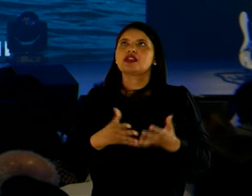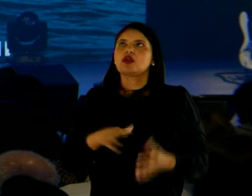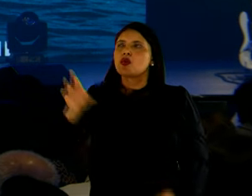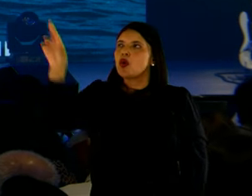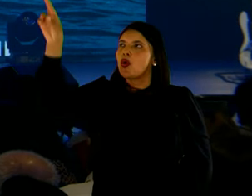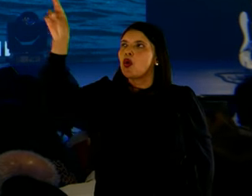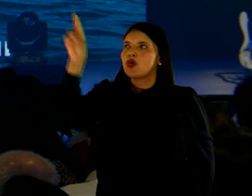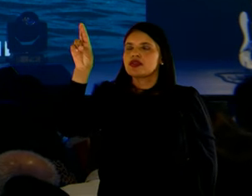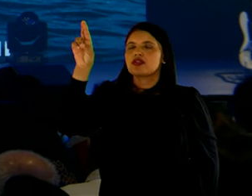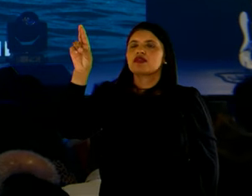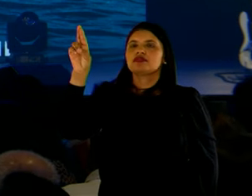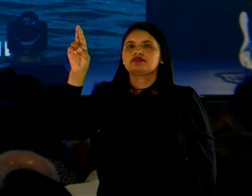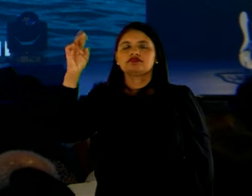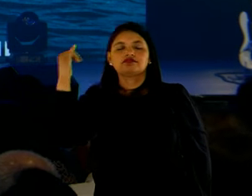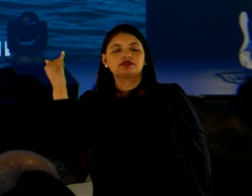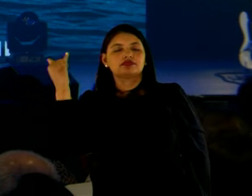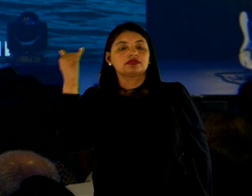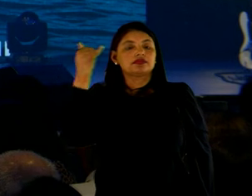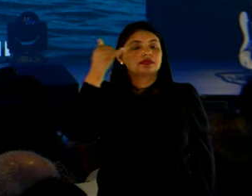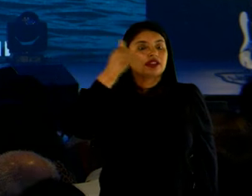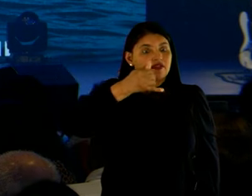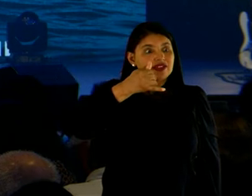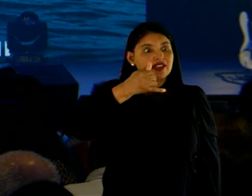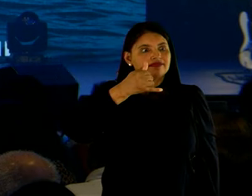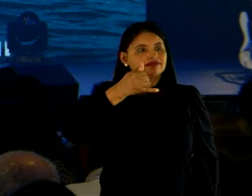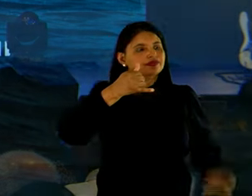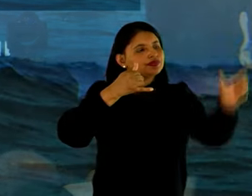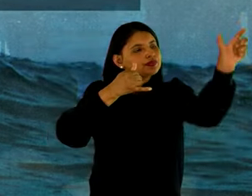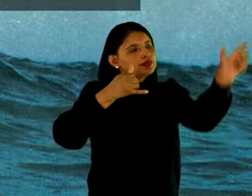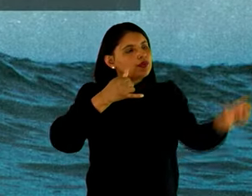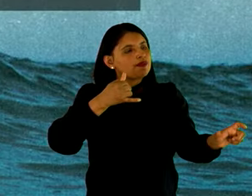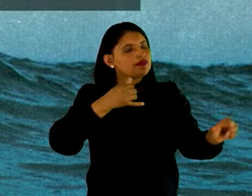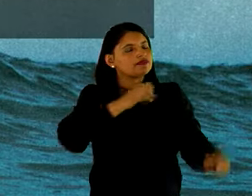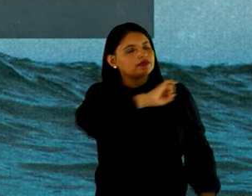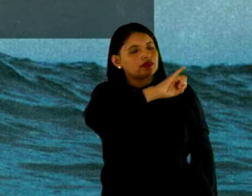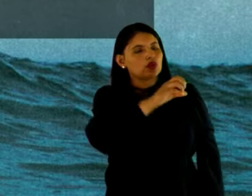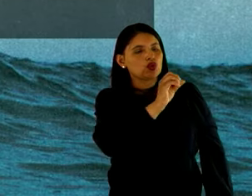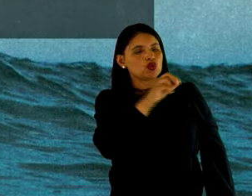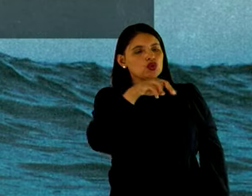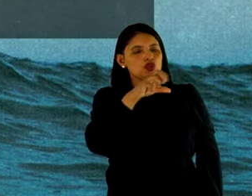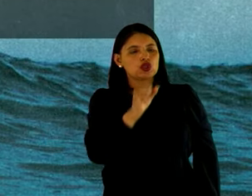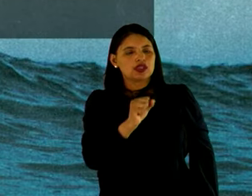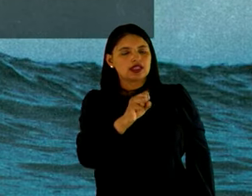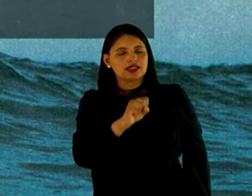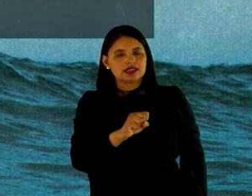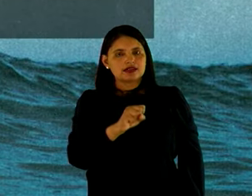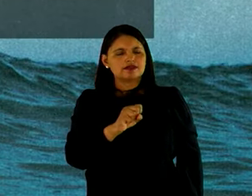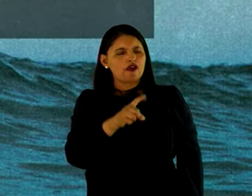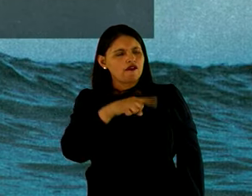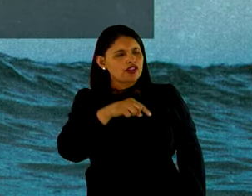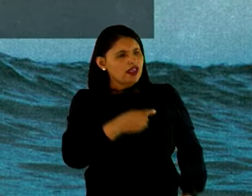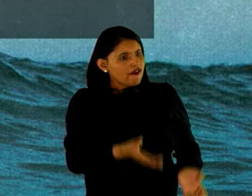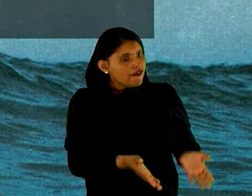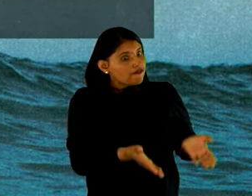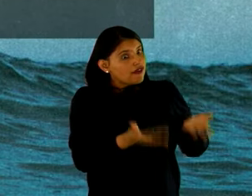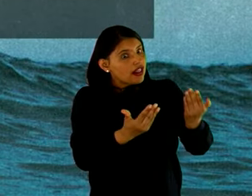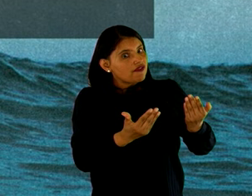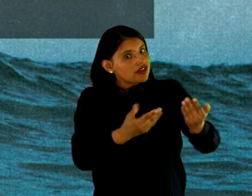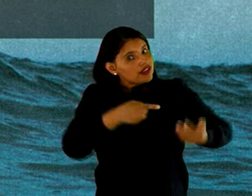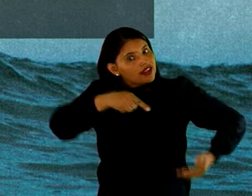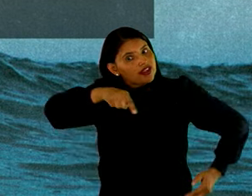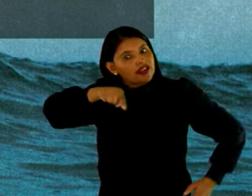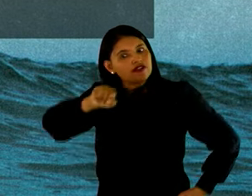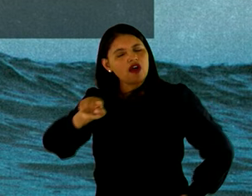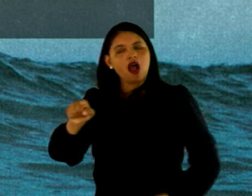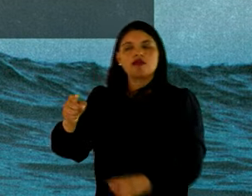Jonas, filho de Amitai, dizendo: "Levanta-te, vá até a grande